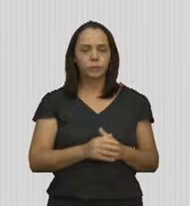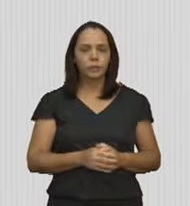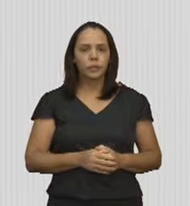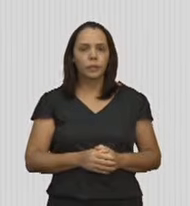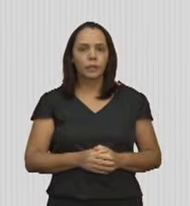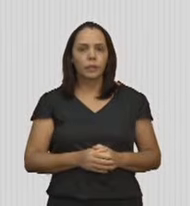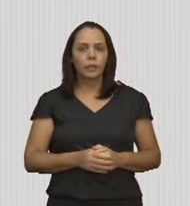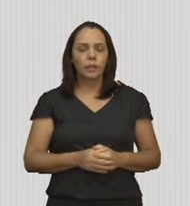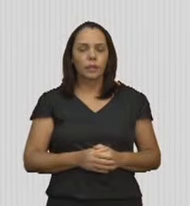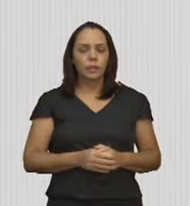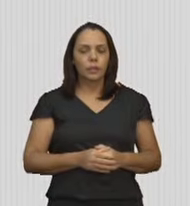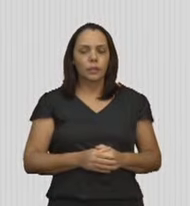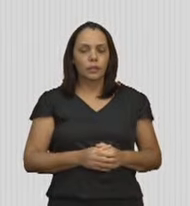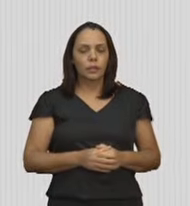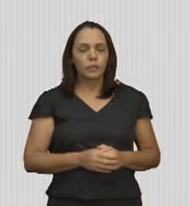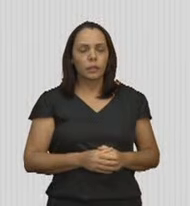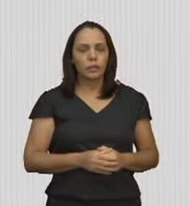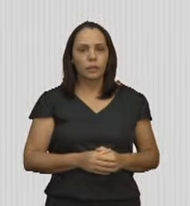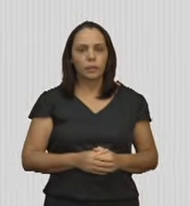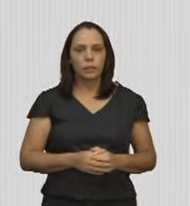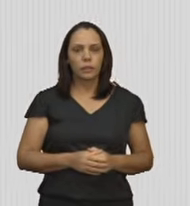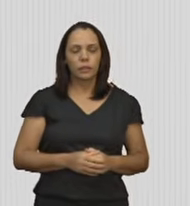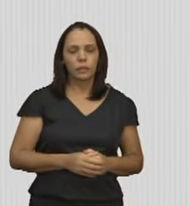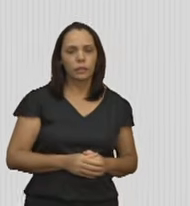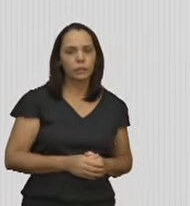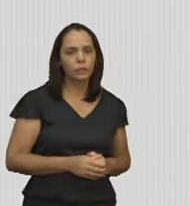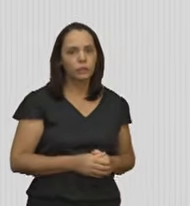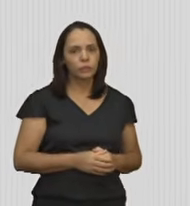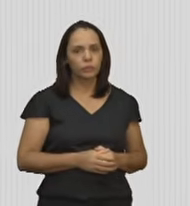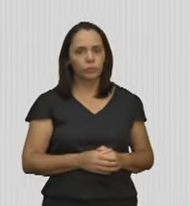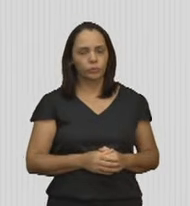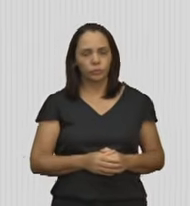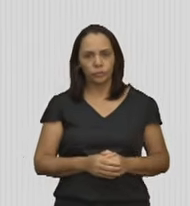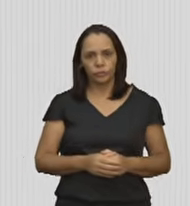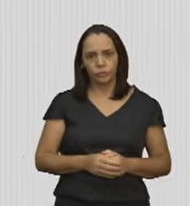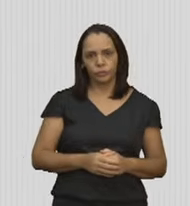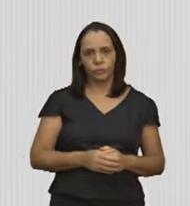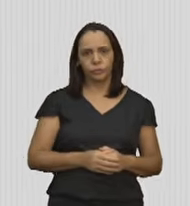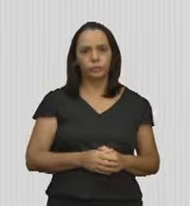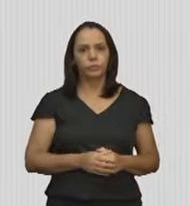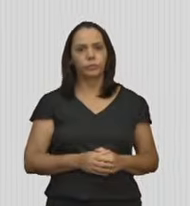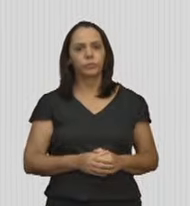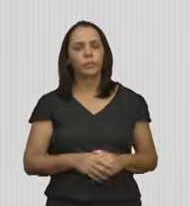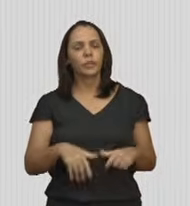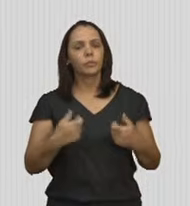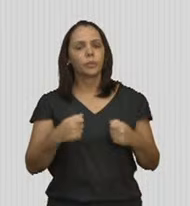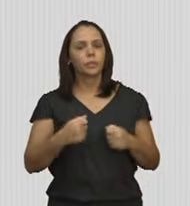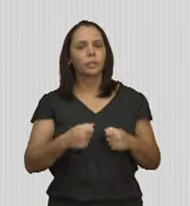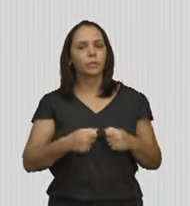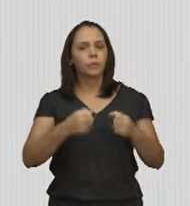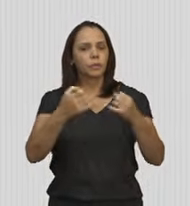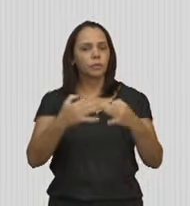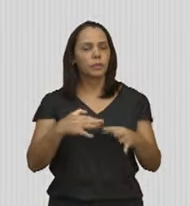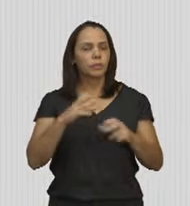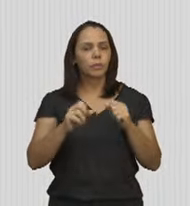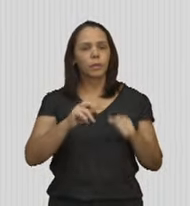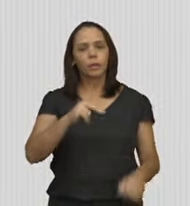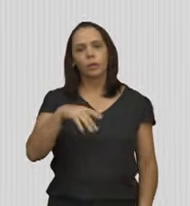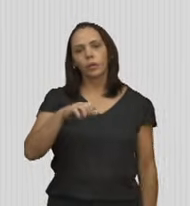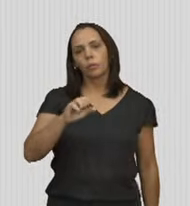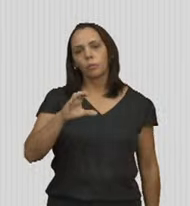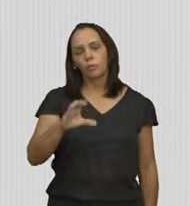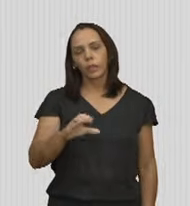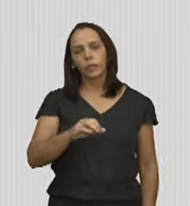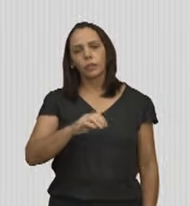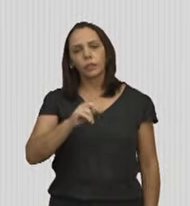importantes. É impossível a gente falar de política hoje e a gente não falar sobre a PEC da blindagem, que foi aprovada na Câmara